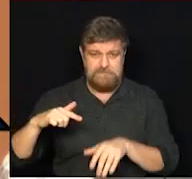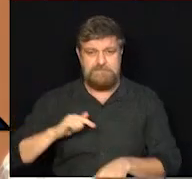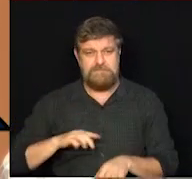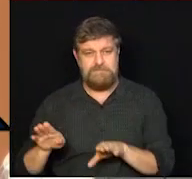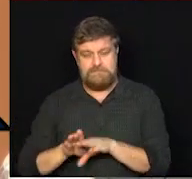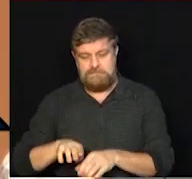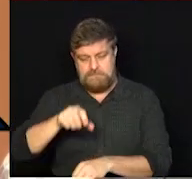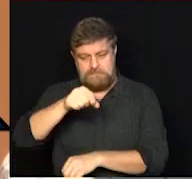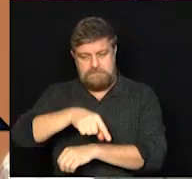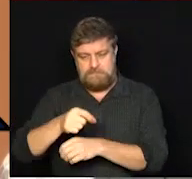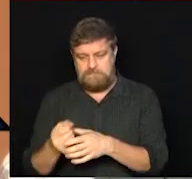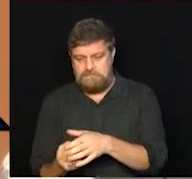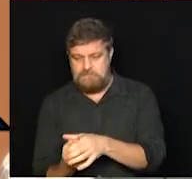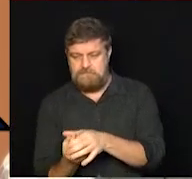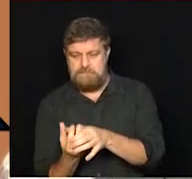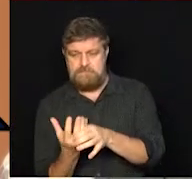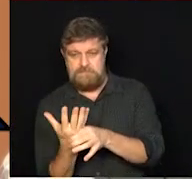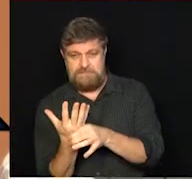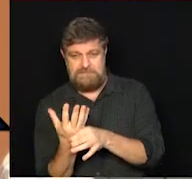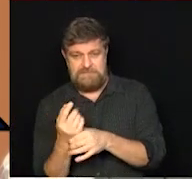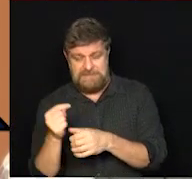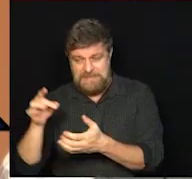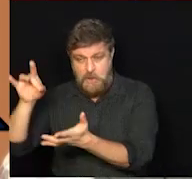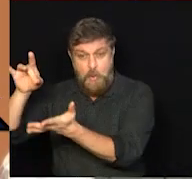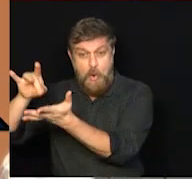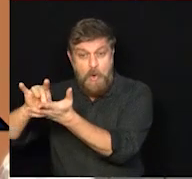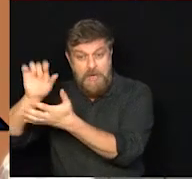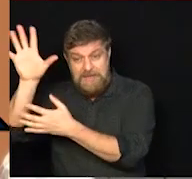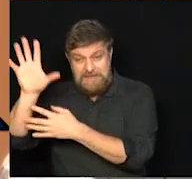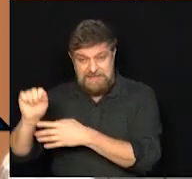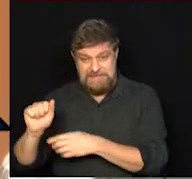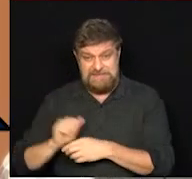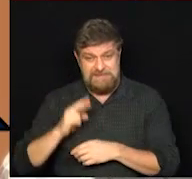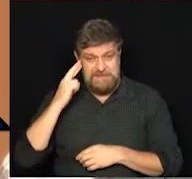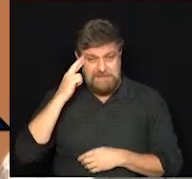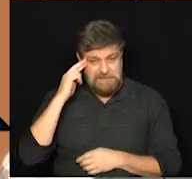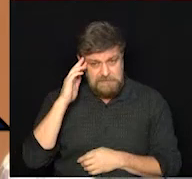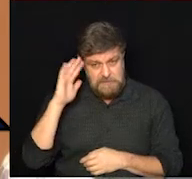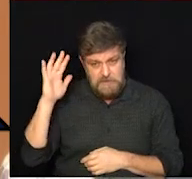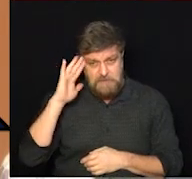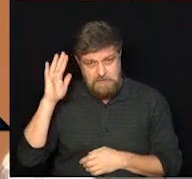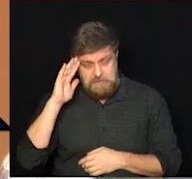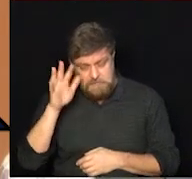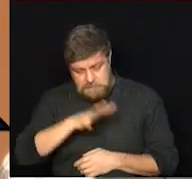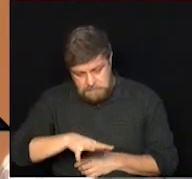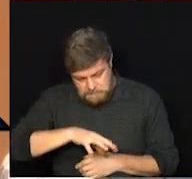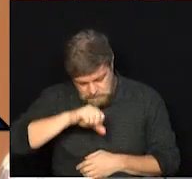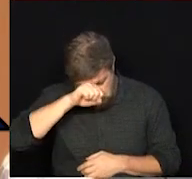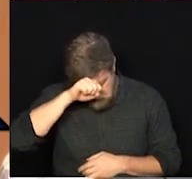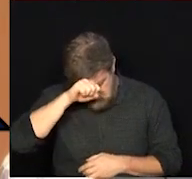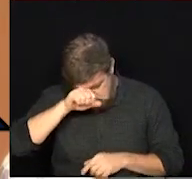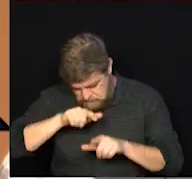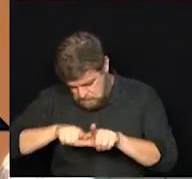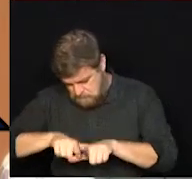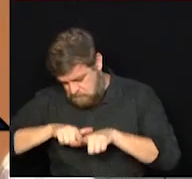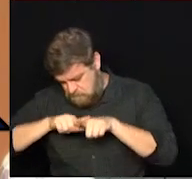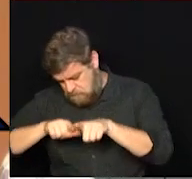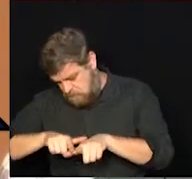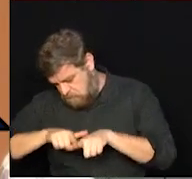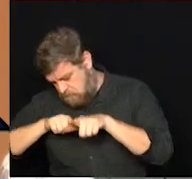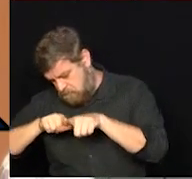cultivo de plantas de origem africanas e promove retiro entre os seguidores da Umbanda e do Candomblé